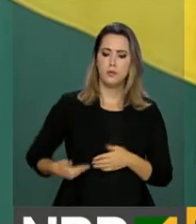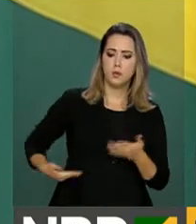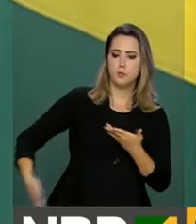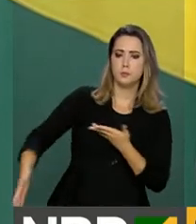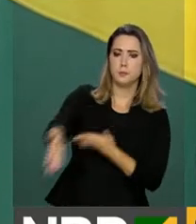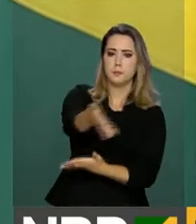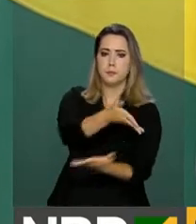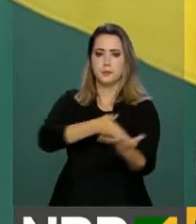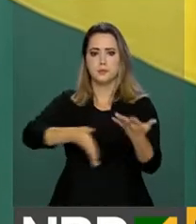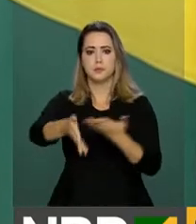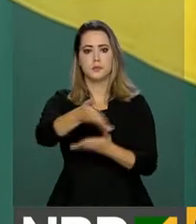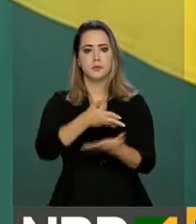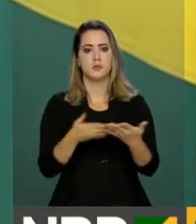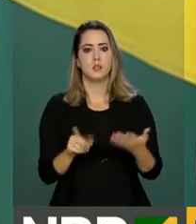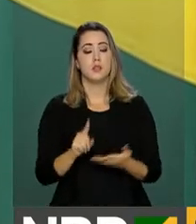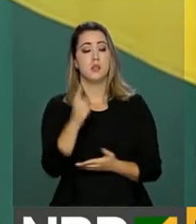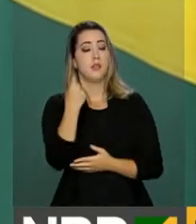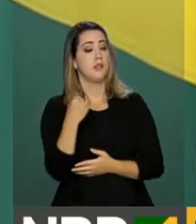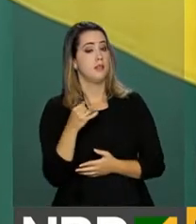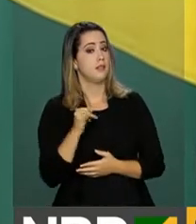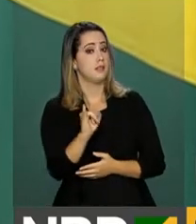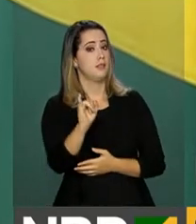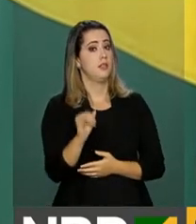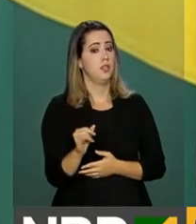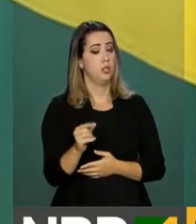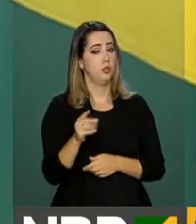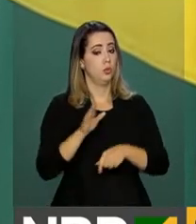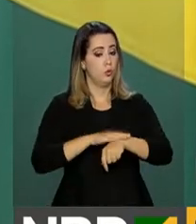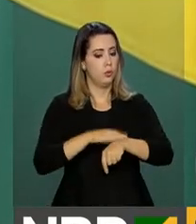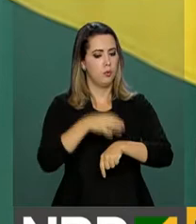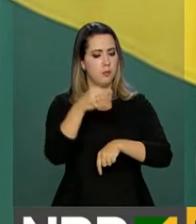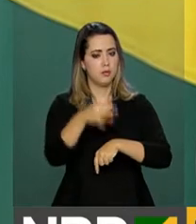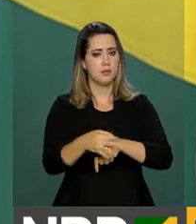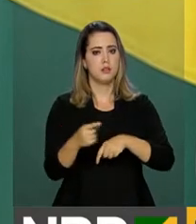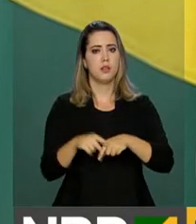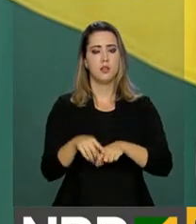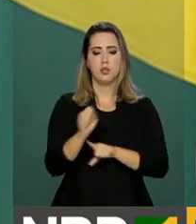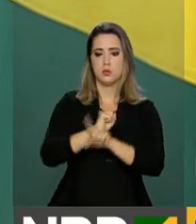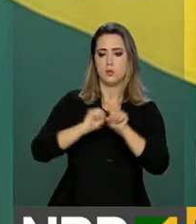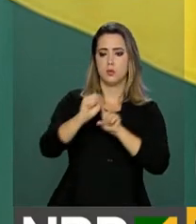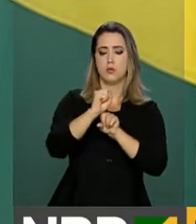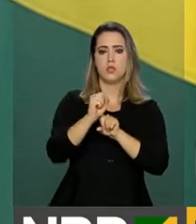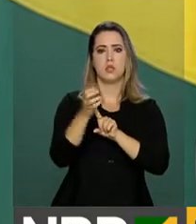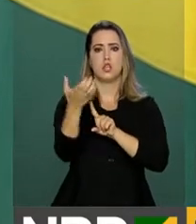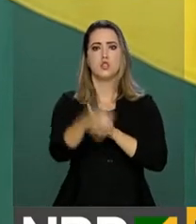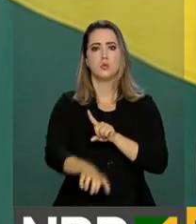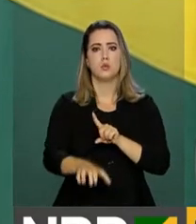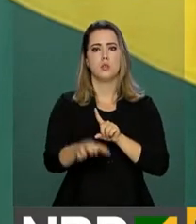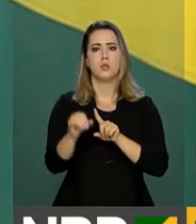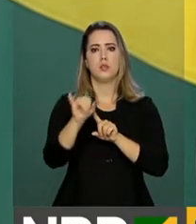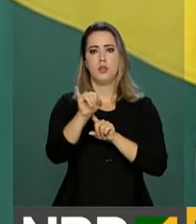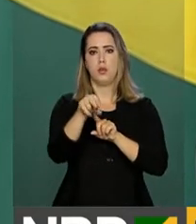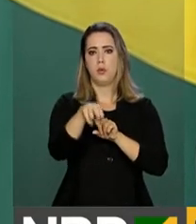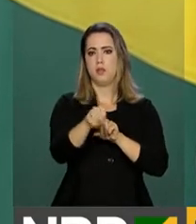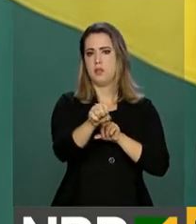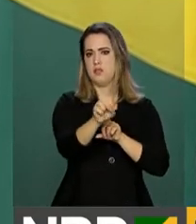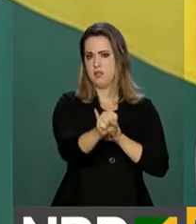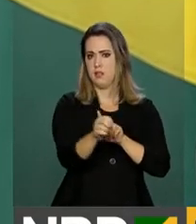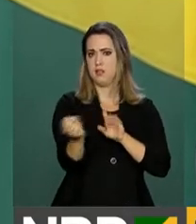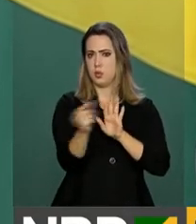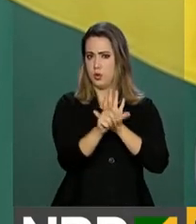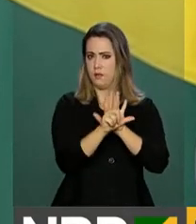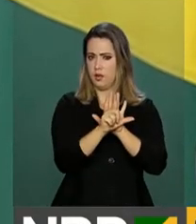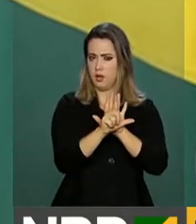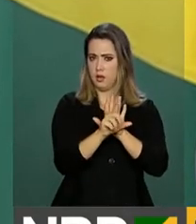na verdade se num dado momento a sociedade não quer a reforma da previdência a mídia não